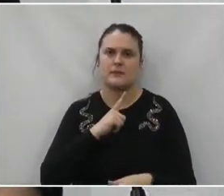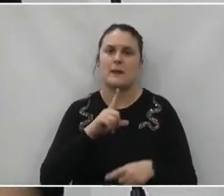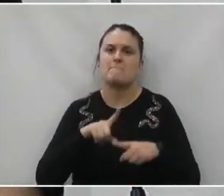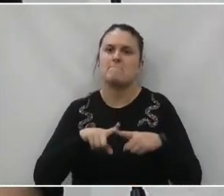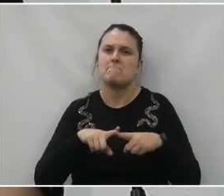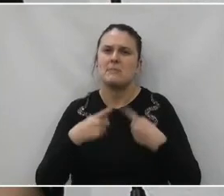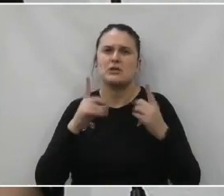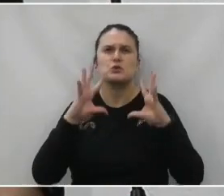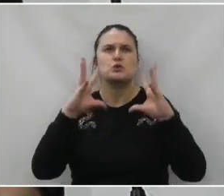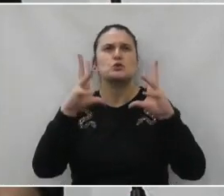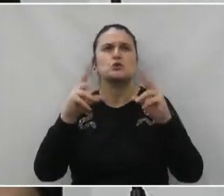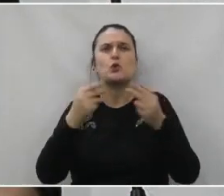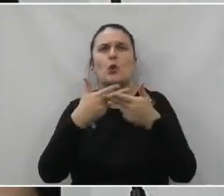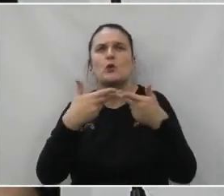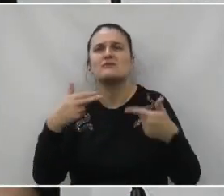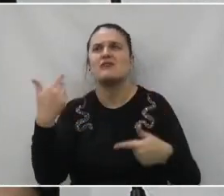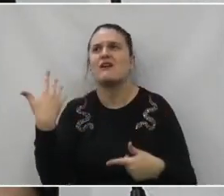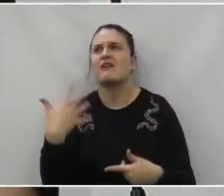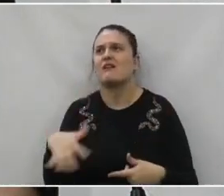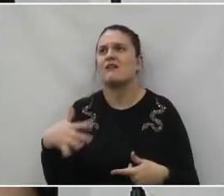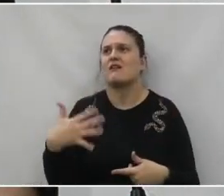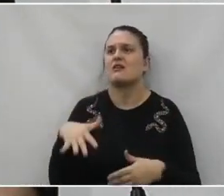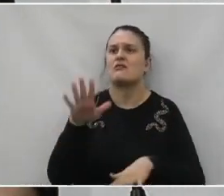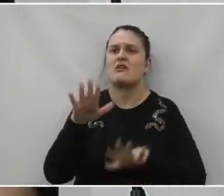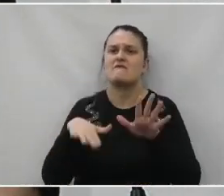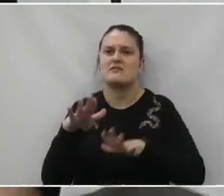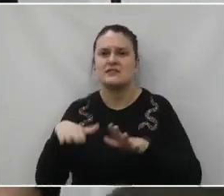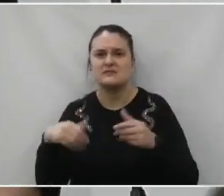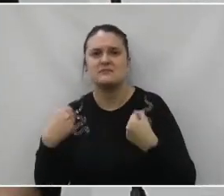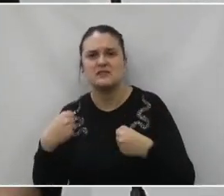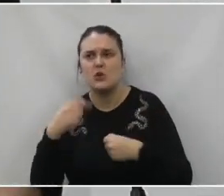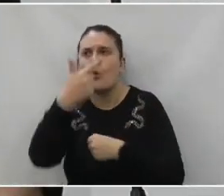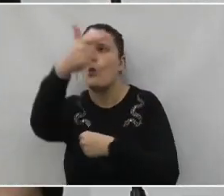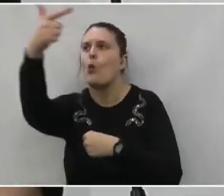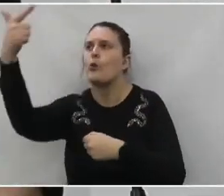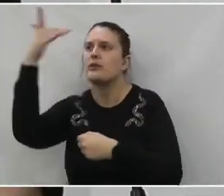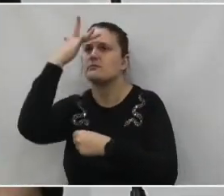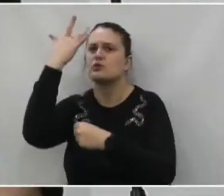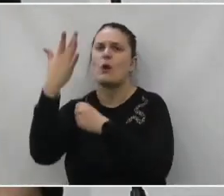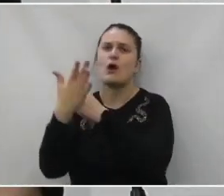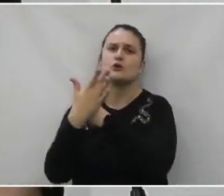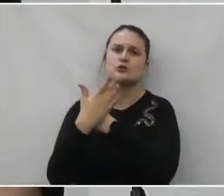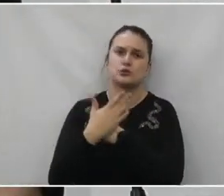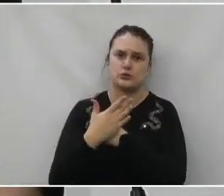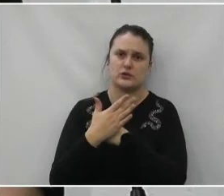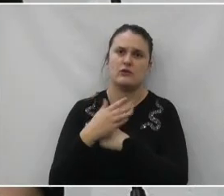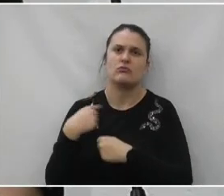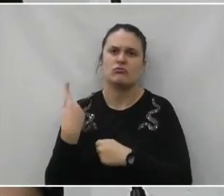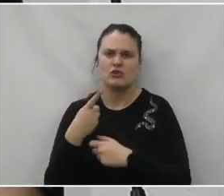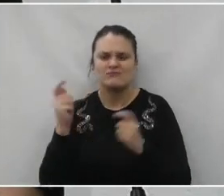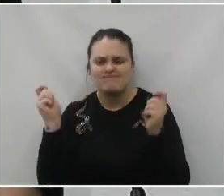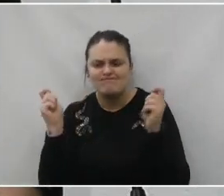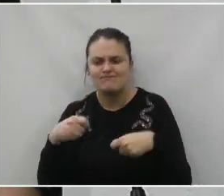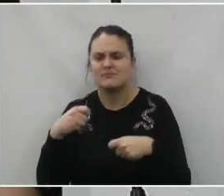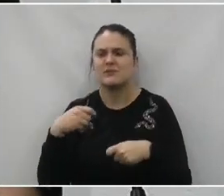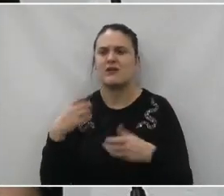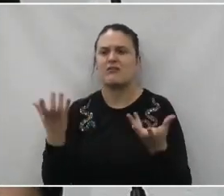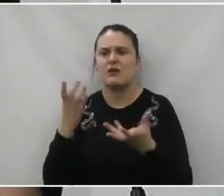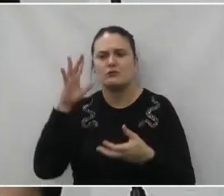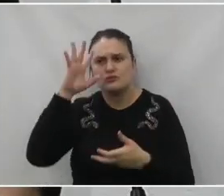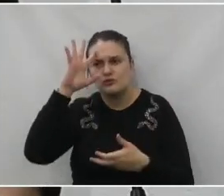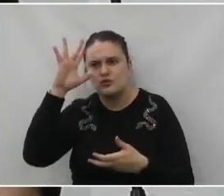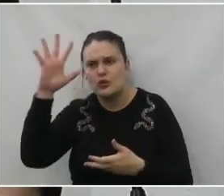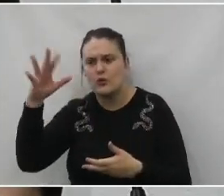custo e muitas vezes precisamos de ajuda extra para tornar possível o sonho de ver nossas crianças